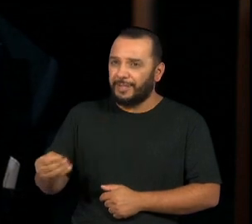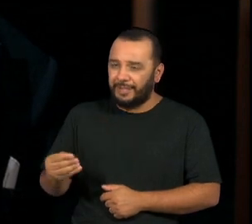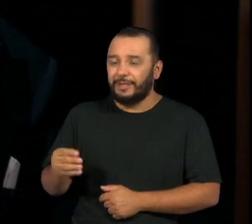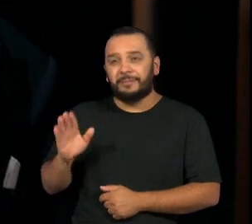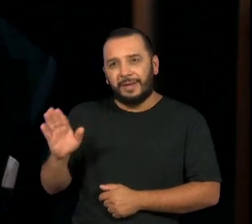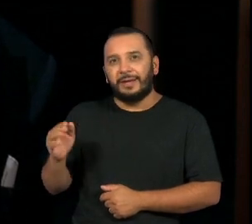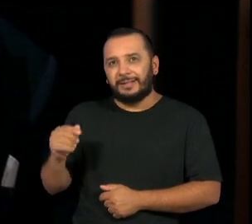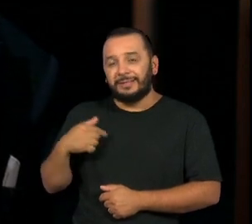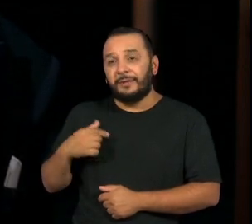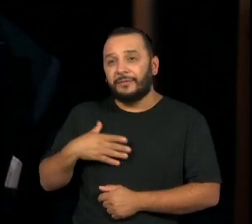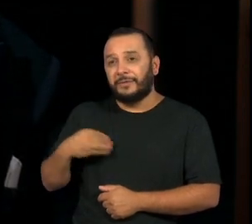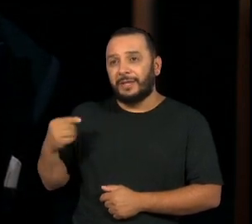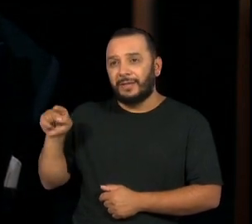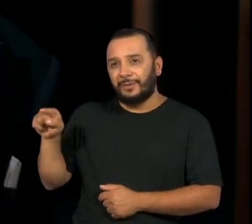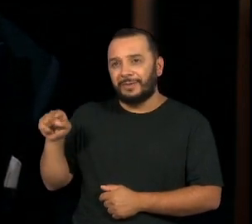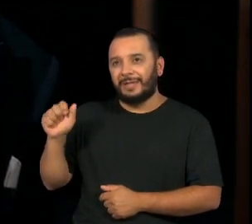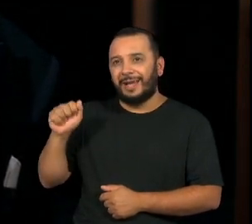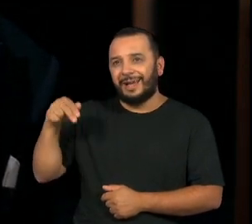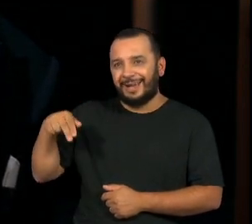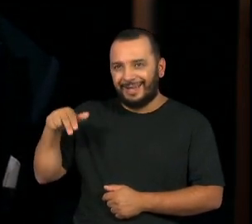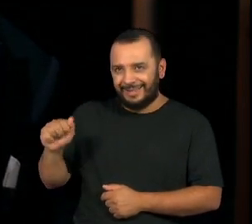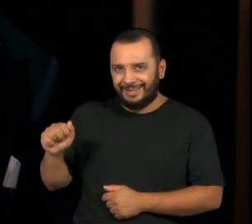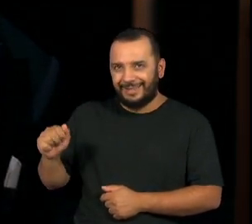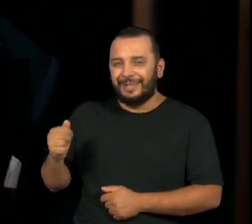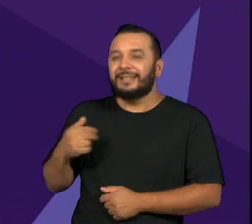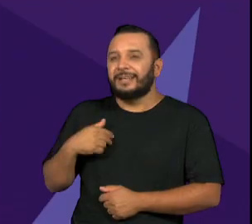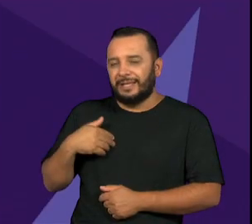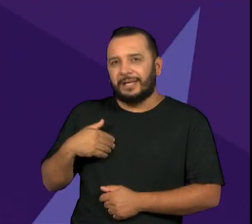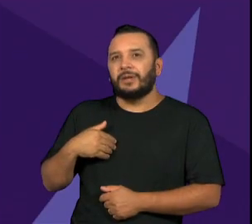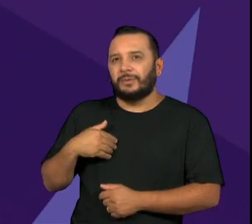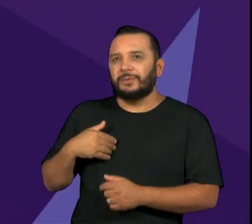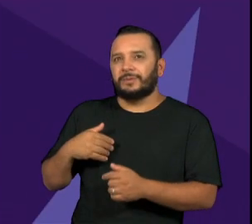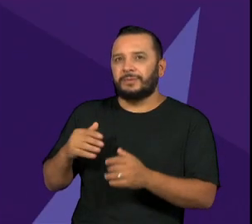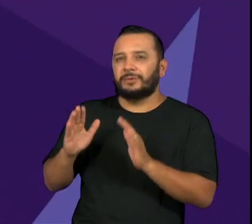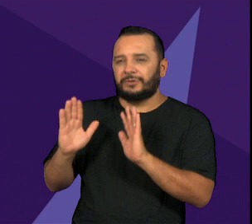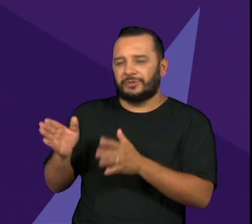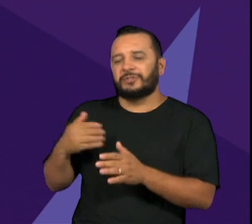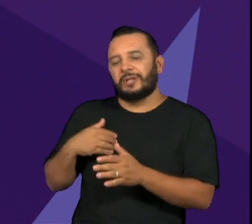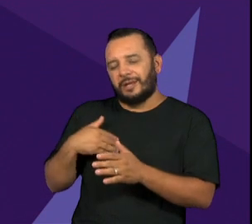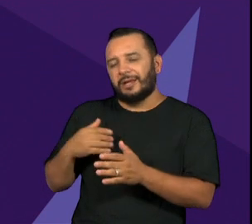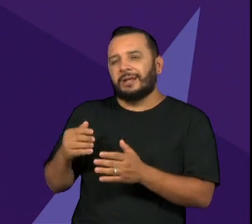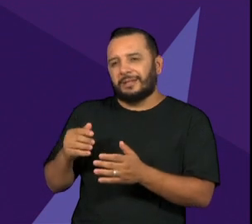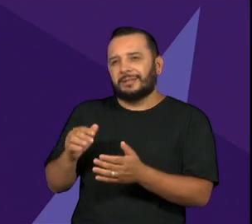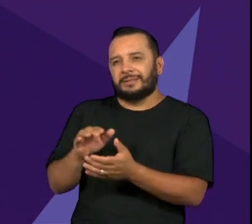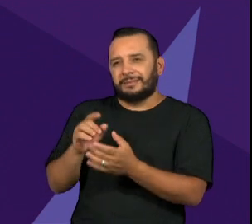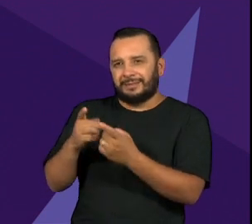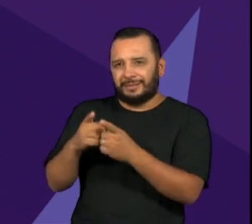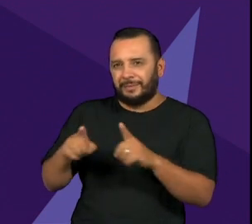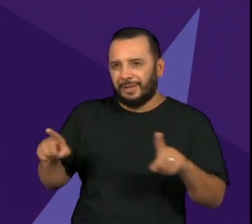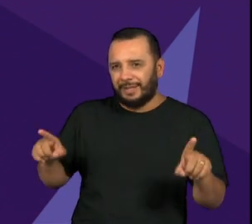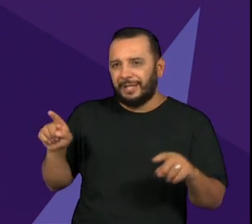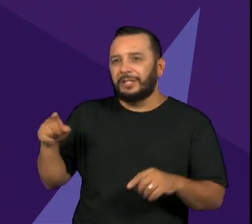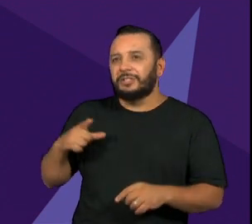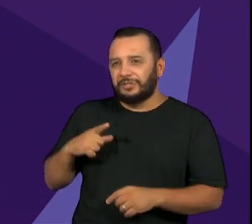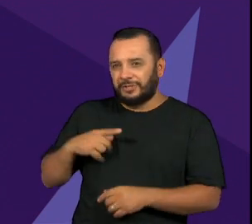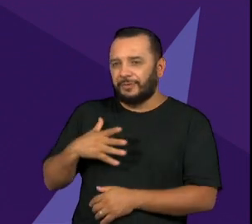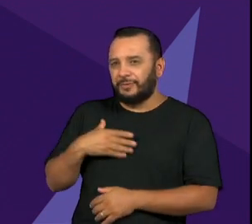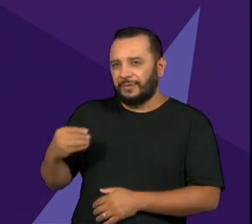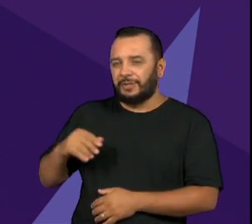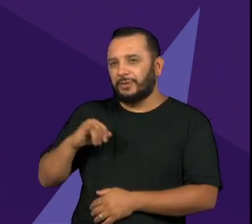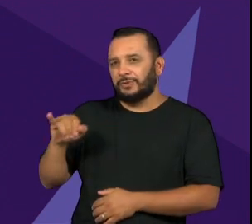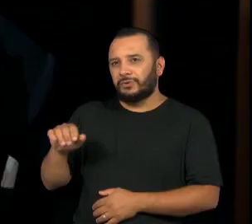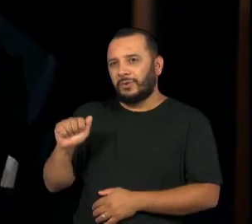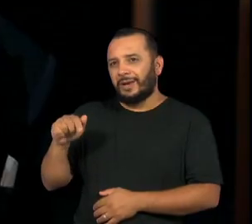da Ana, só que quando eu separei da Ana, a Ana teve o Joaquim, e ela não ficou com o pai